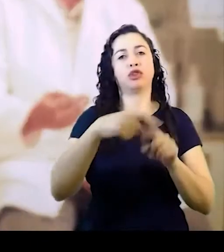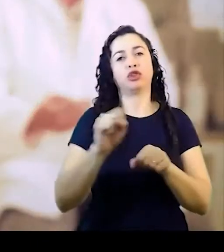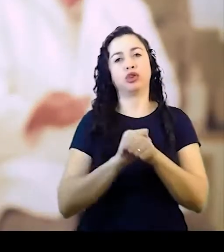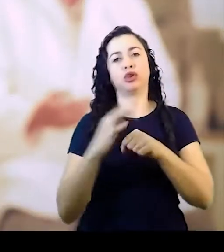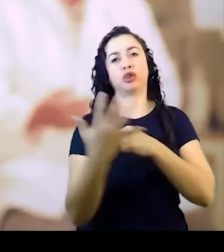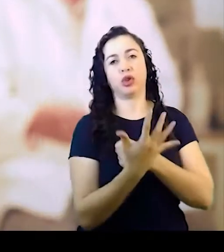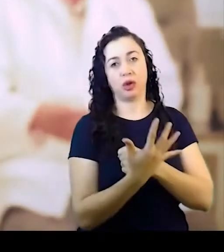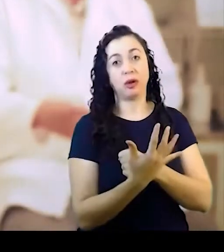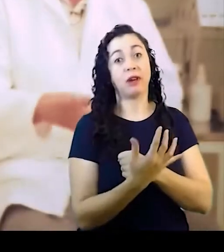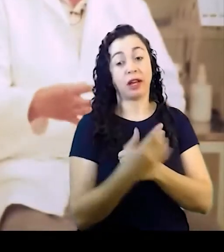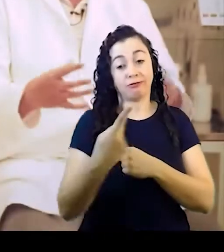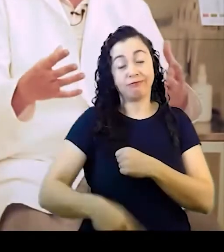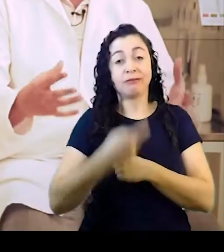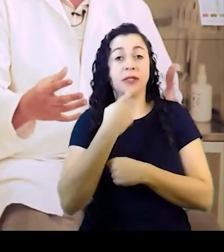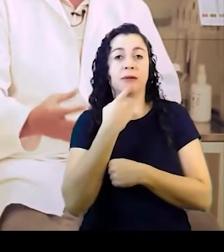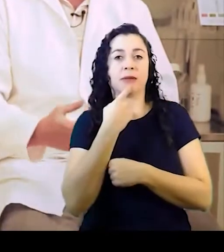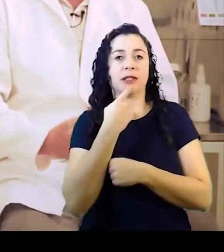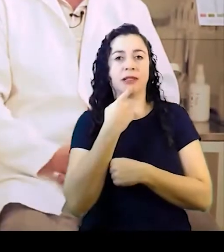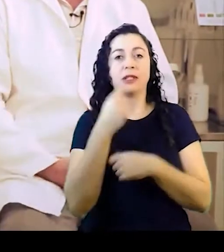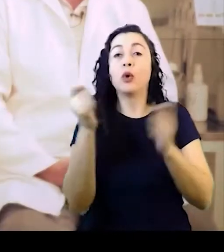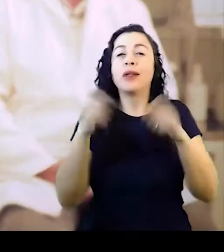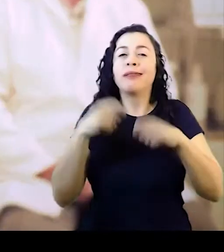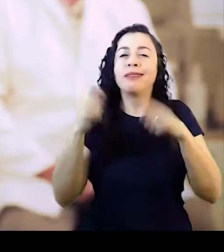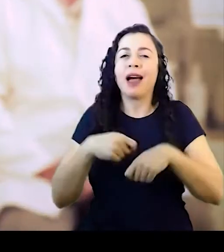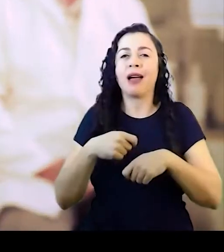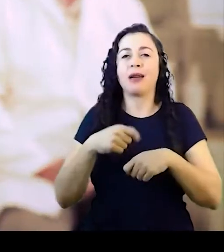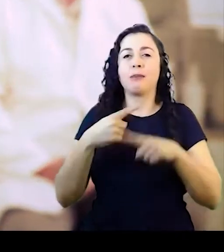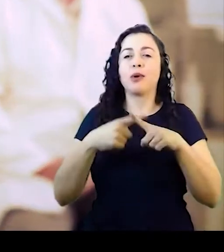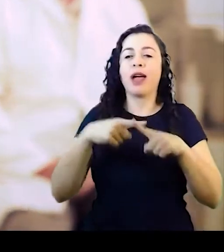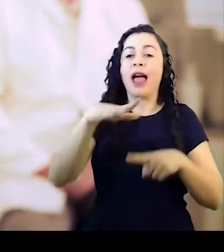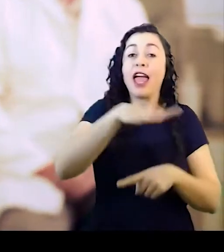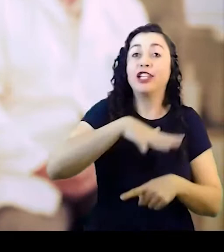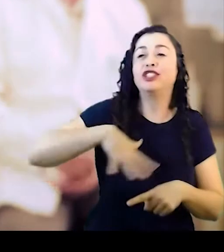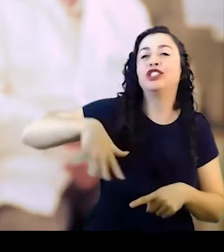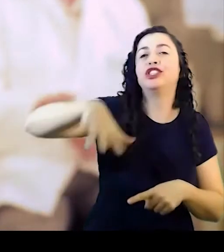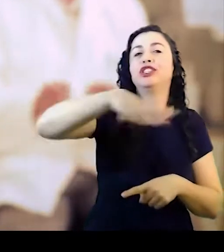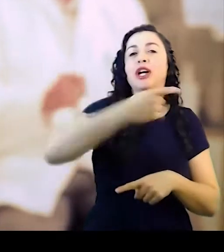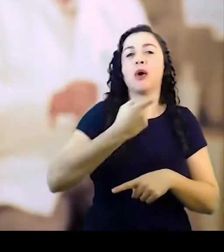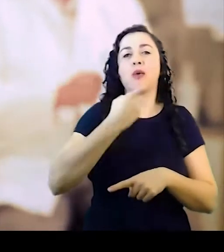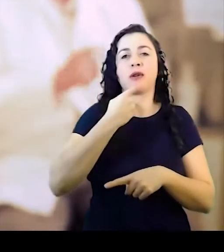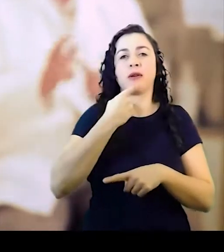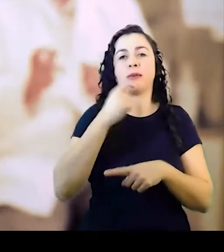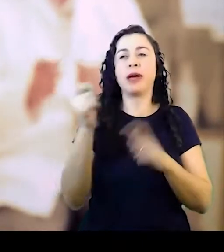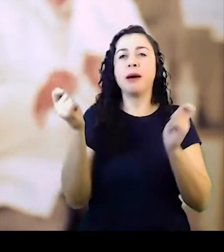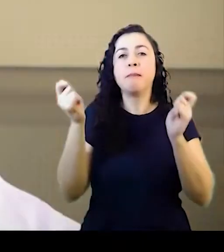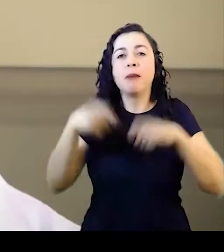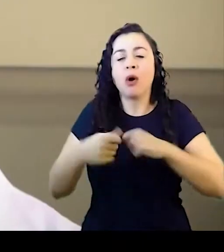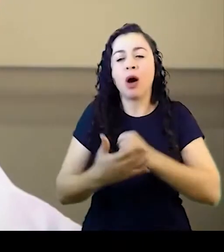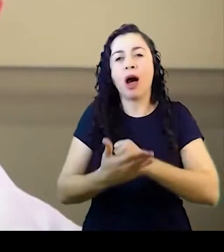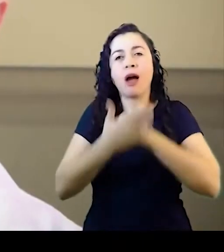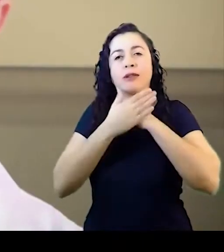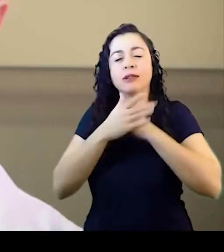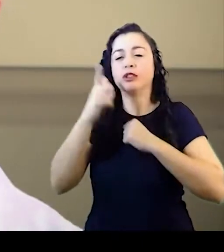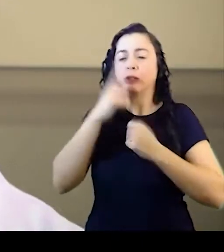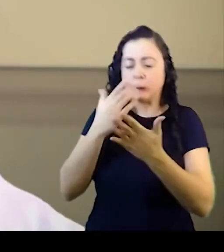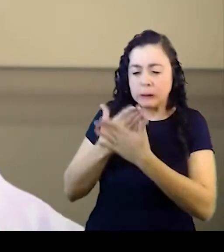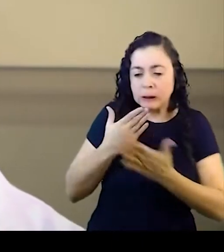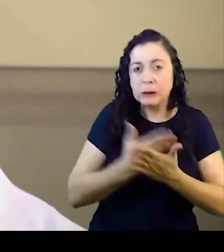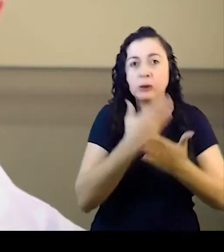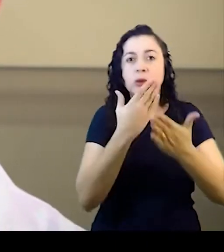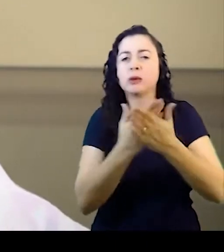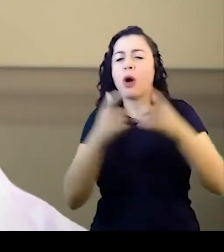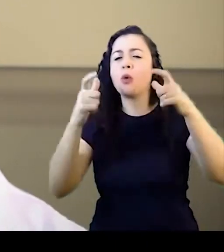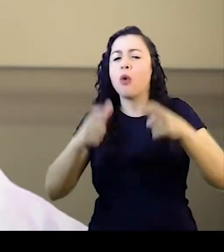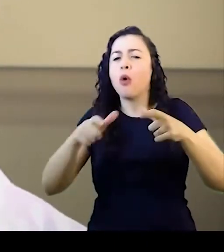SARS-CoV-2 em Campinas. Então, a gente vai ter uma cobertura regional muito boa, que vai nos possibilitar fazer inferências filogeográficas